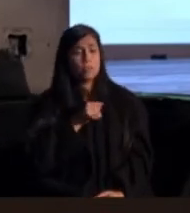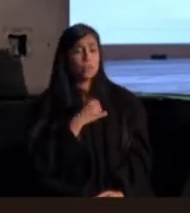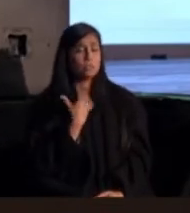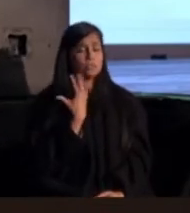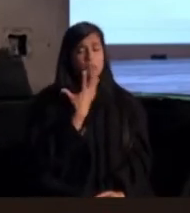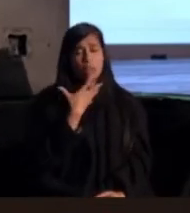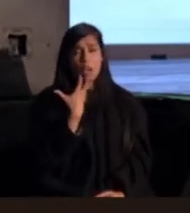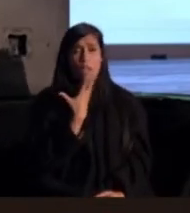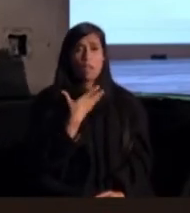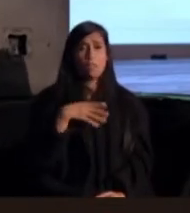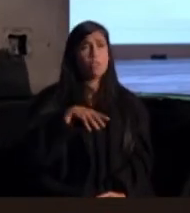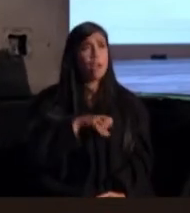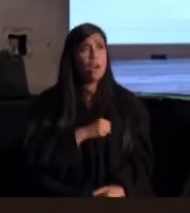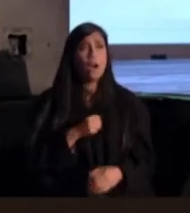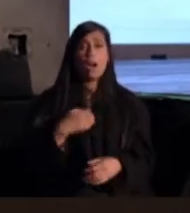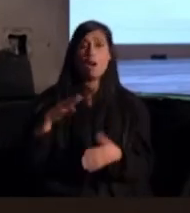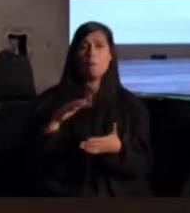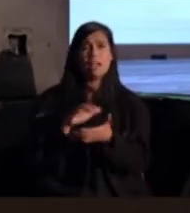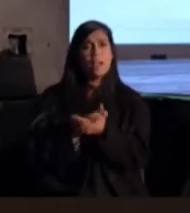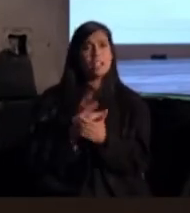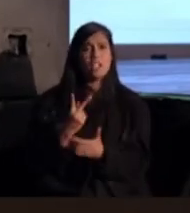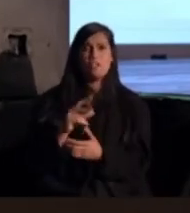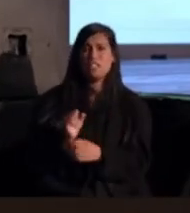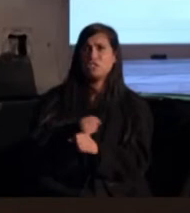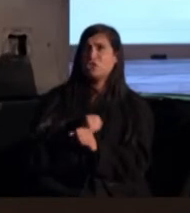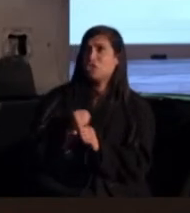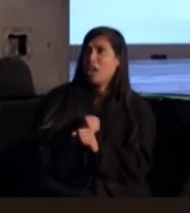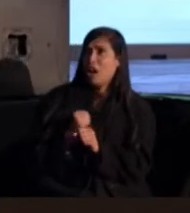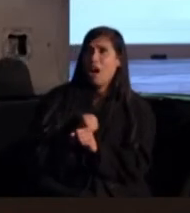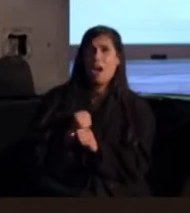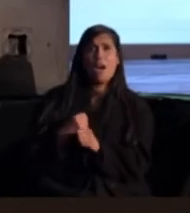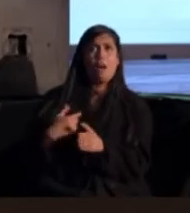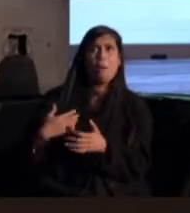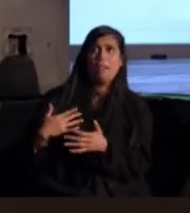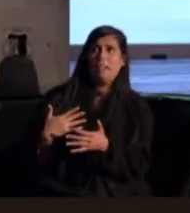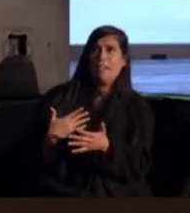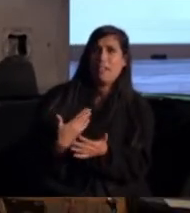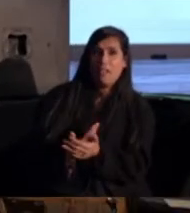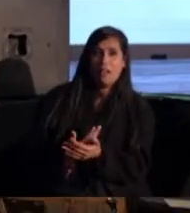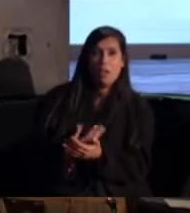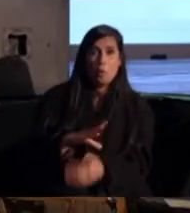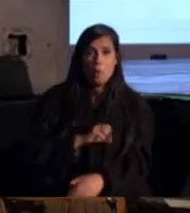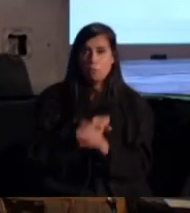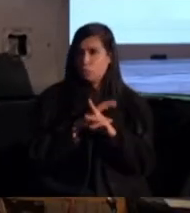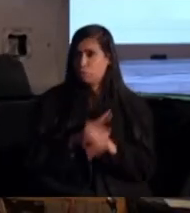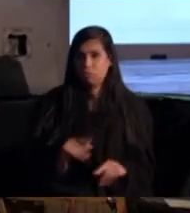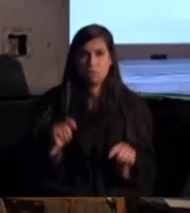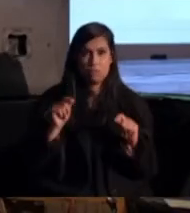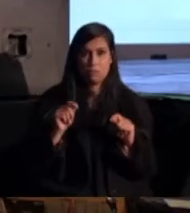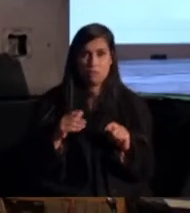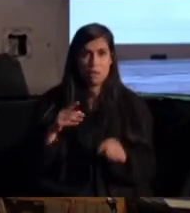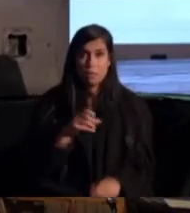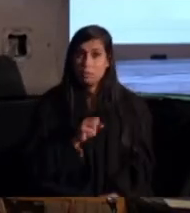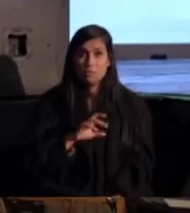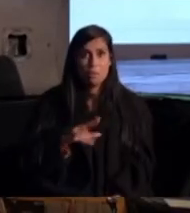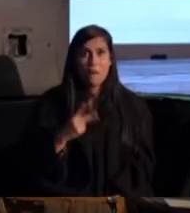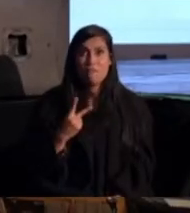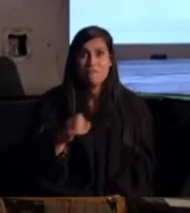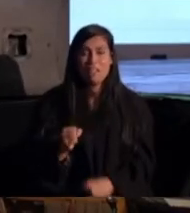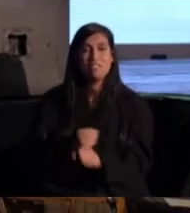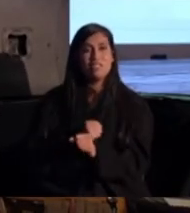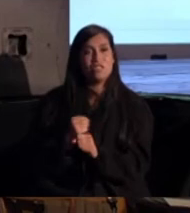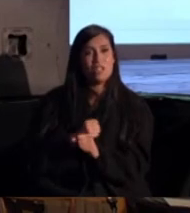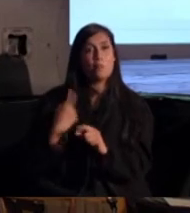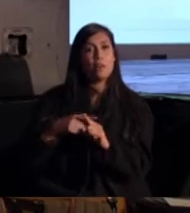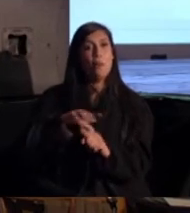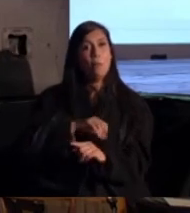está casada há 20 anos, se separa, aquela relação não acaba de uma hora para outra, porque o amor ele foi instalado ao longo